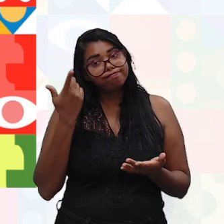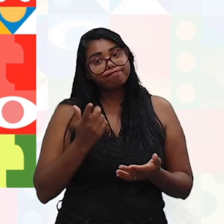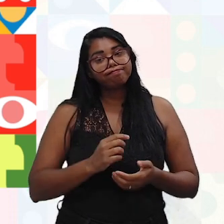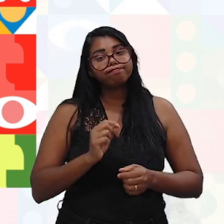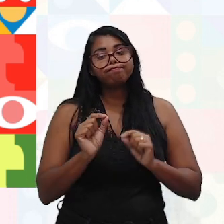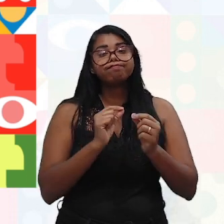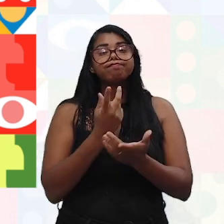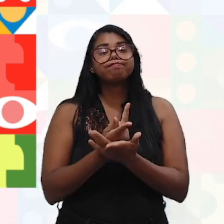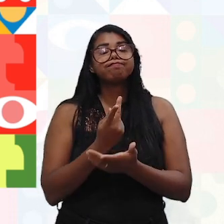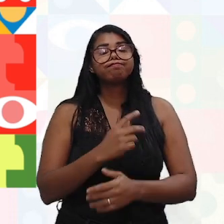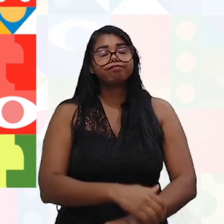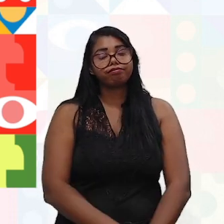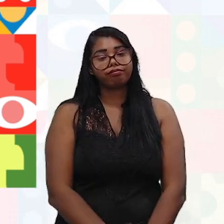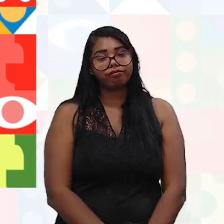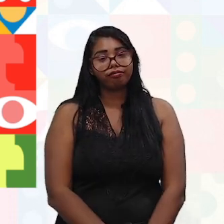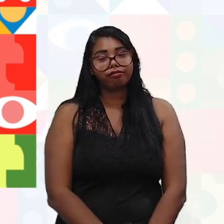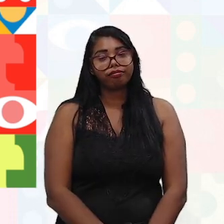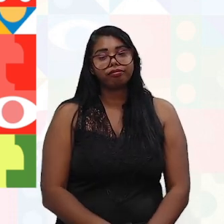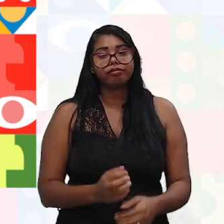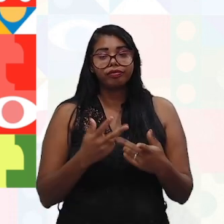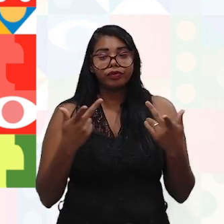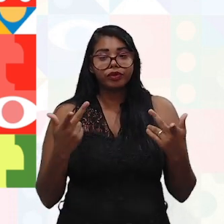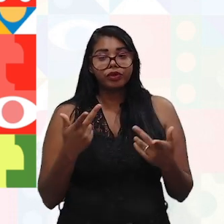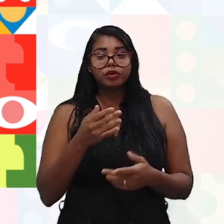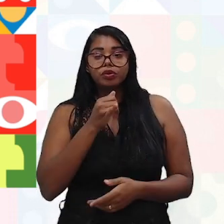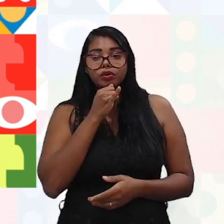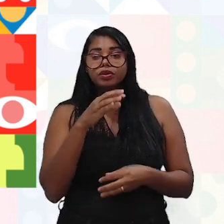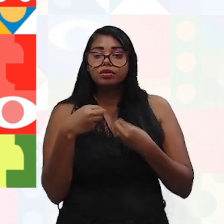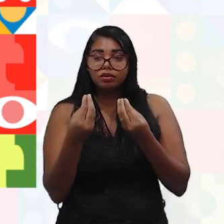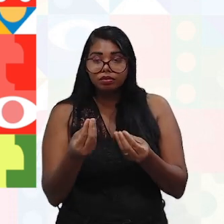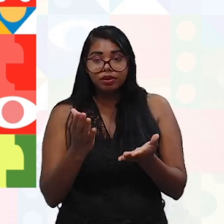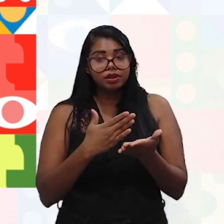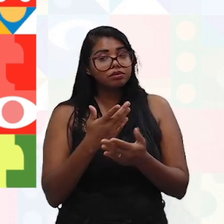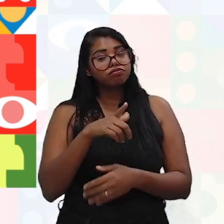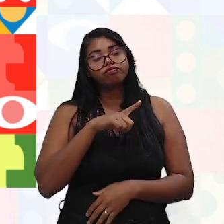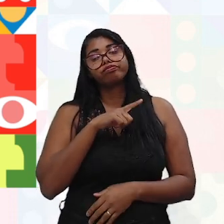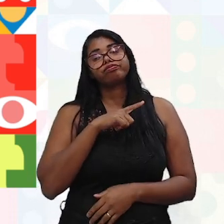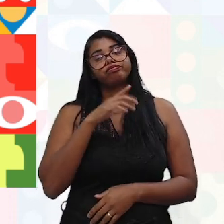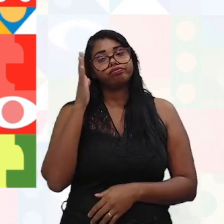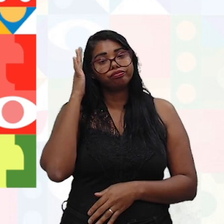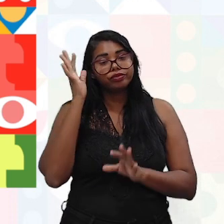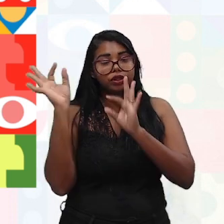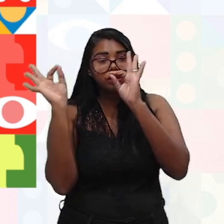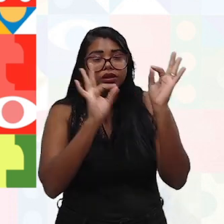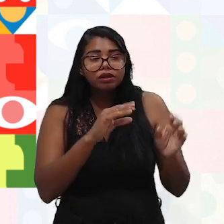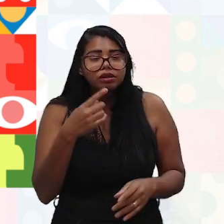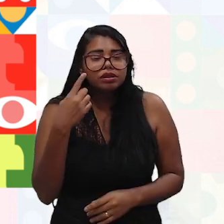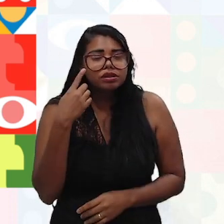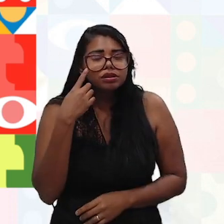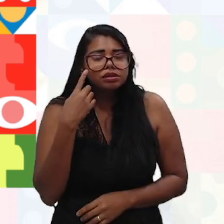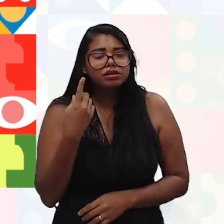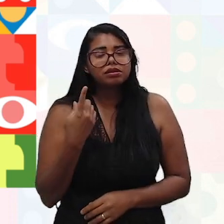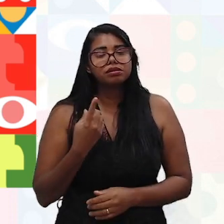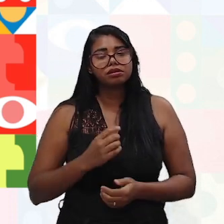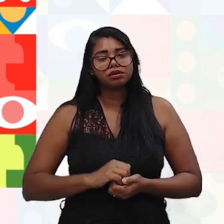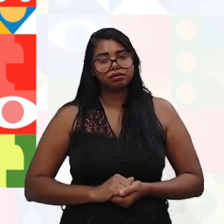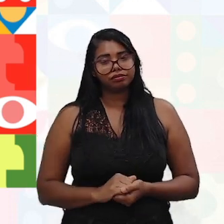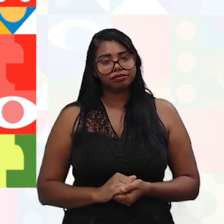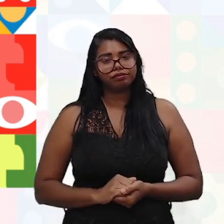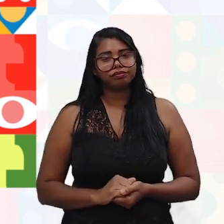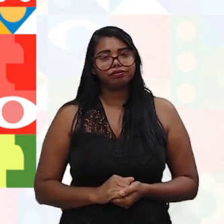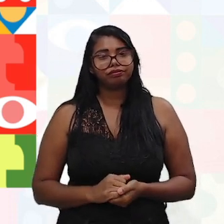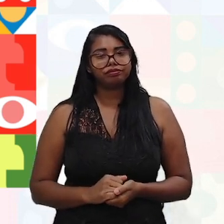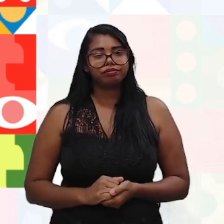aí? Tem outro exemplar desse livro? O que é que a gente vai fazer? Então, é esse olhar, pequenos